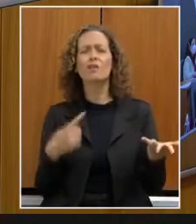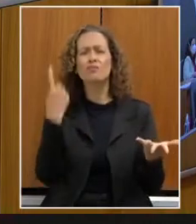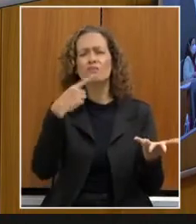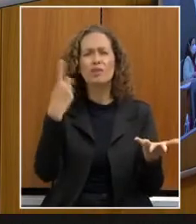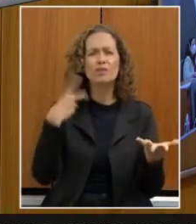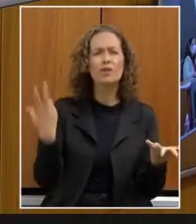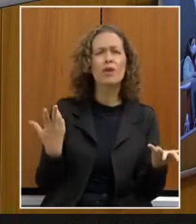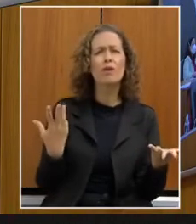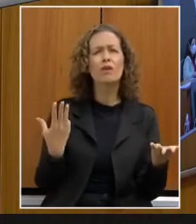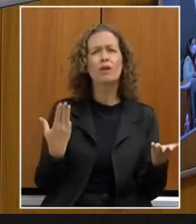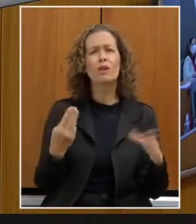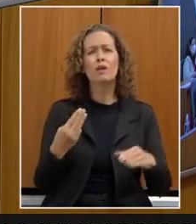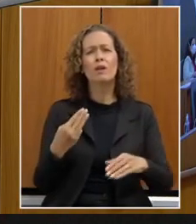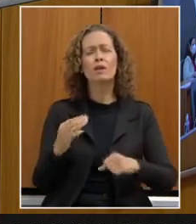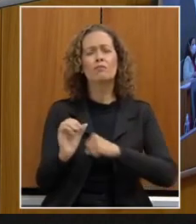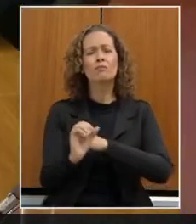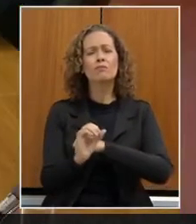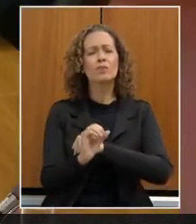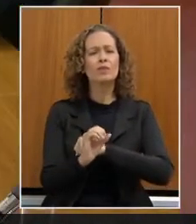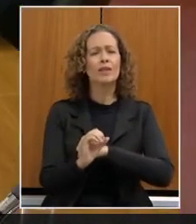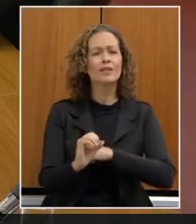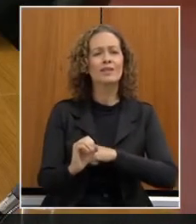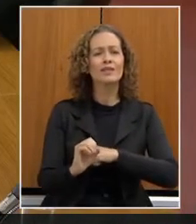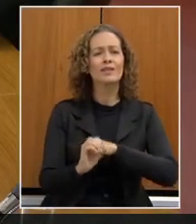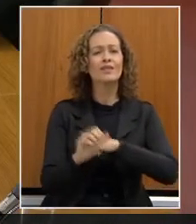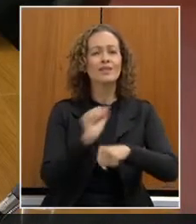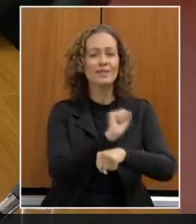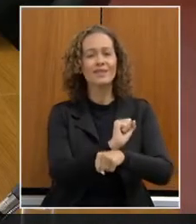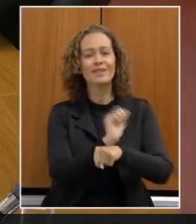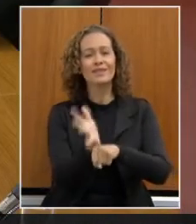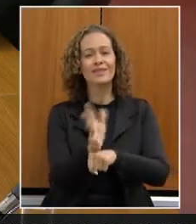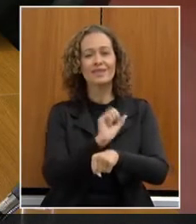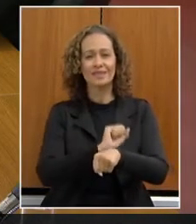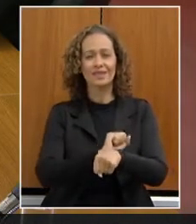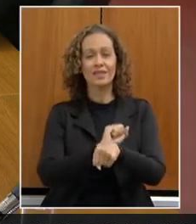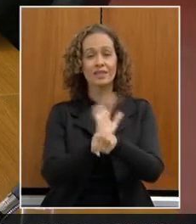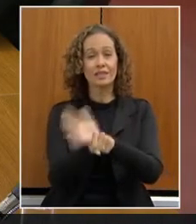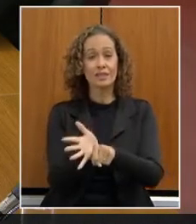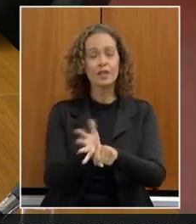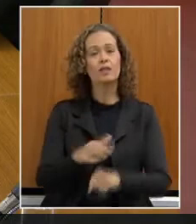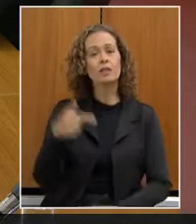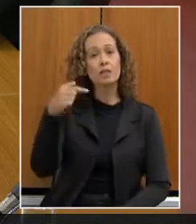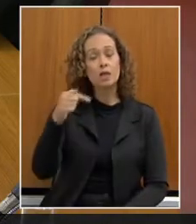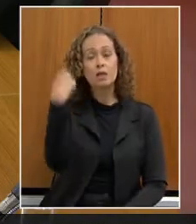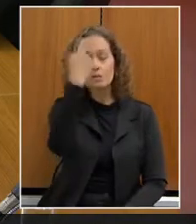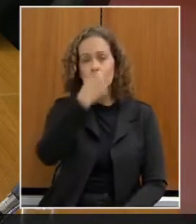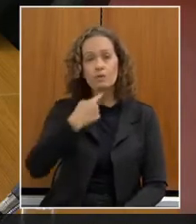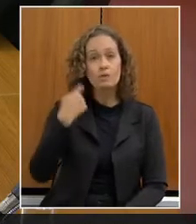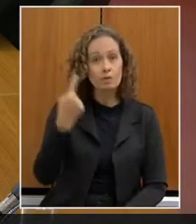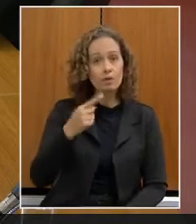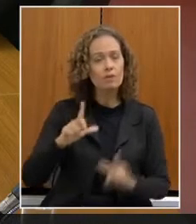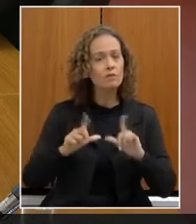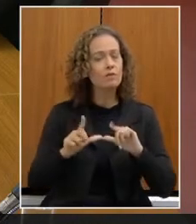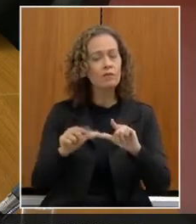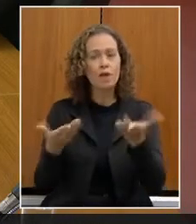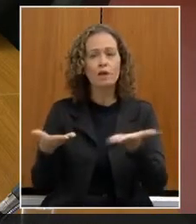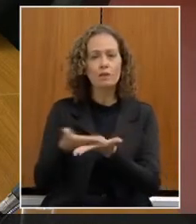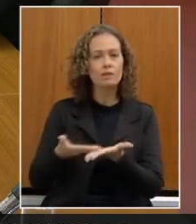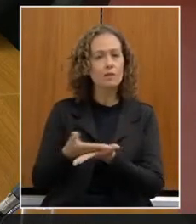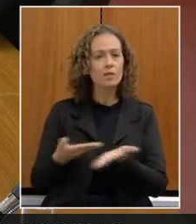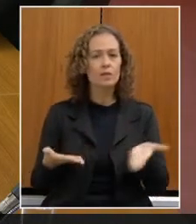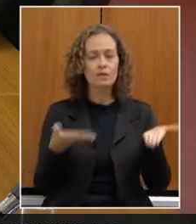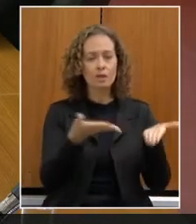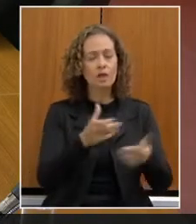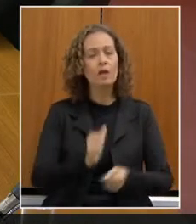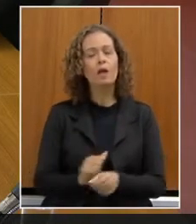Montes Claros, de Unaí a Montes Claros? Dá apenas seis horas, sete horas. Sete horas, não é? Sete horas para ir se tratar em Montes Claros,